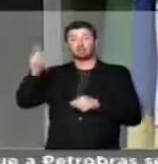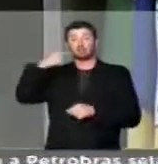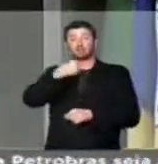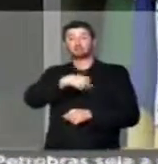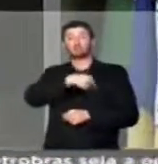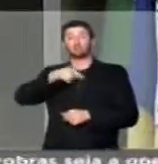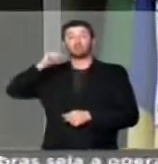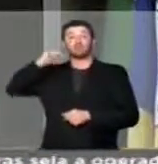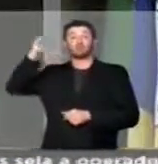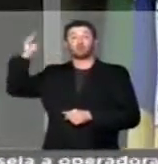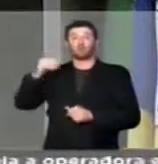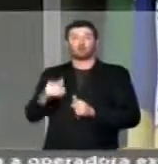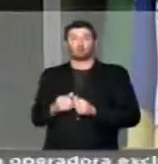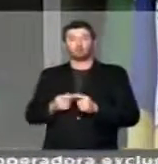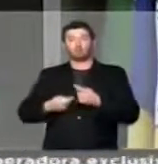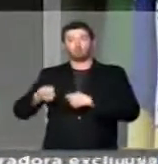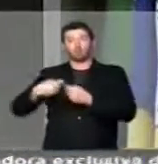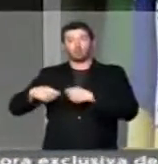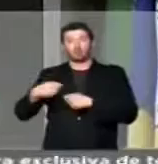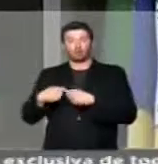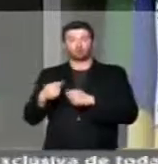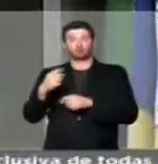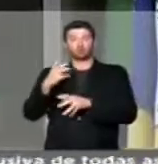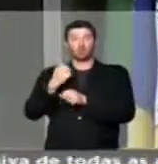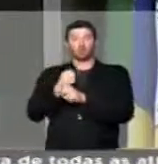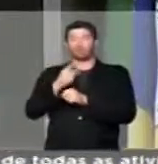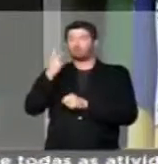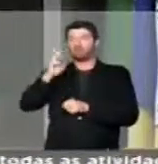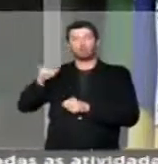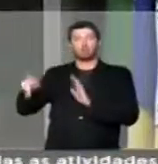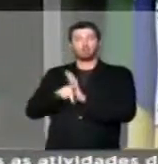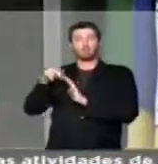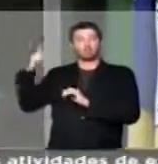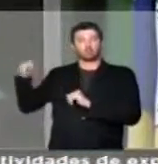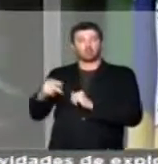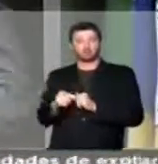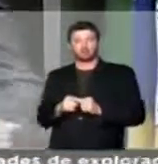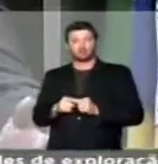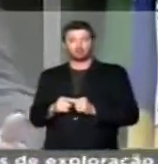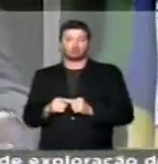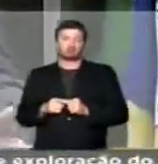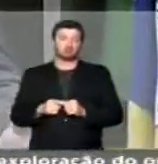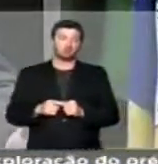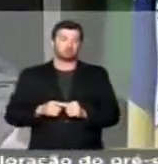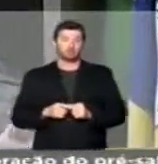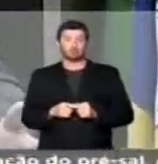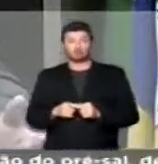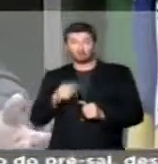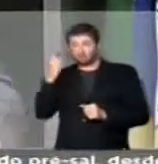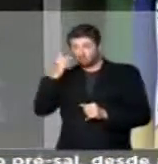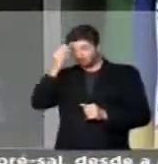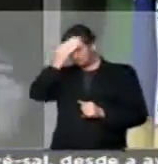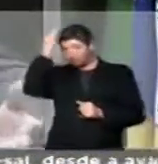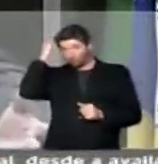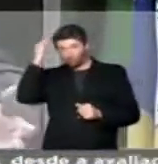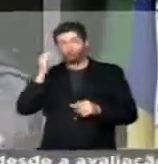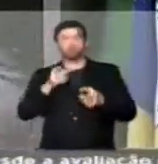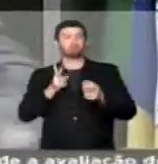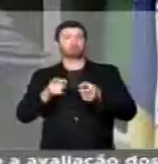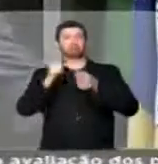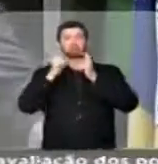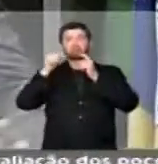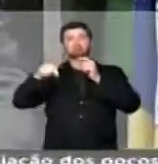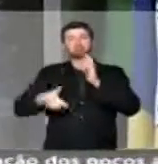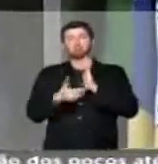suíça por movimentações das contas que ele nega serem de sua propriedade o deputado eduardo cunha quando essa casa